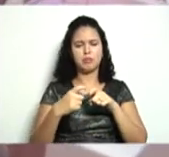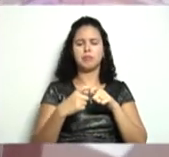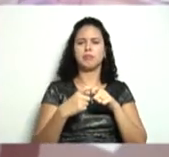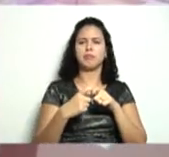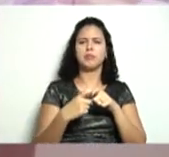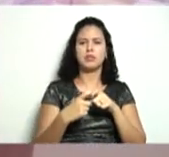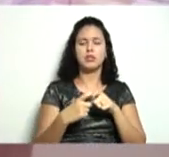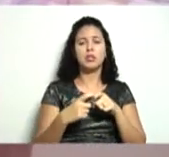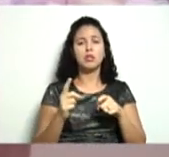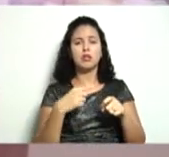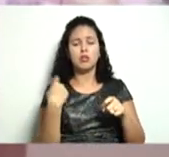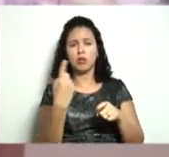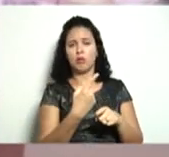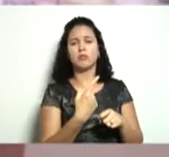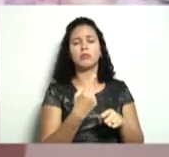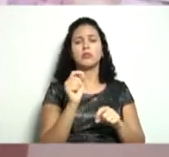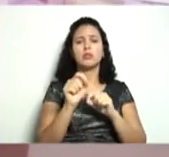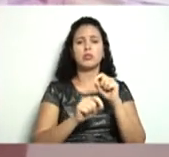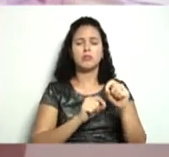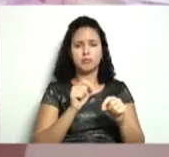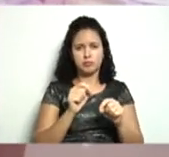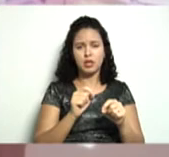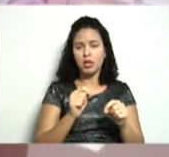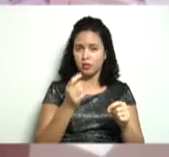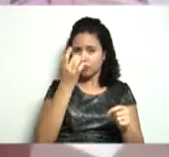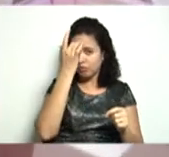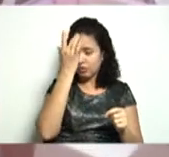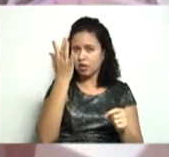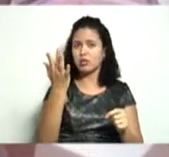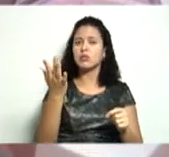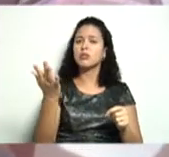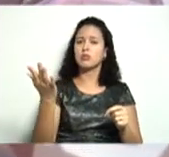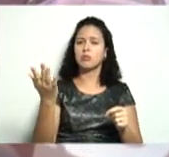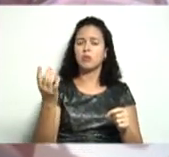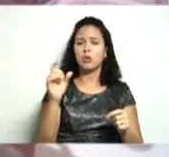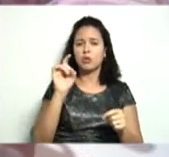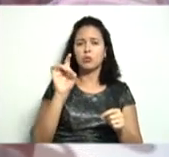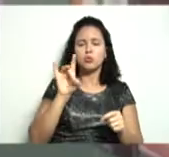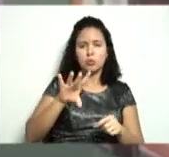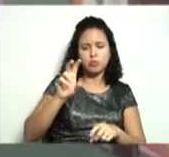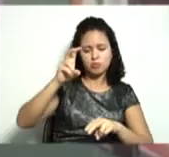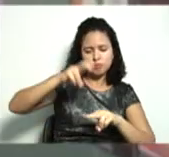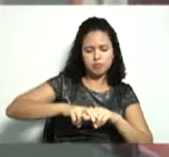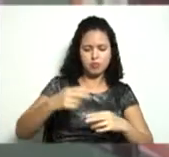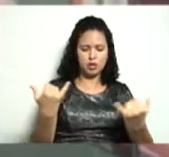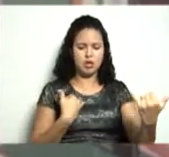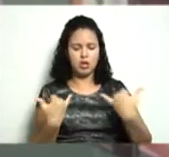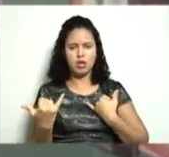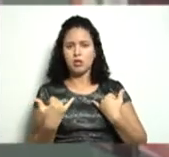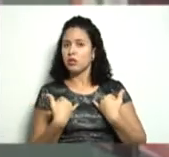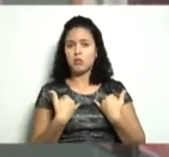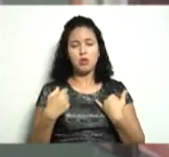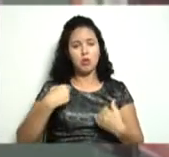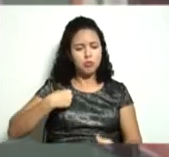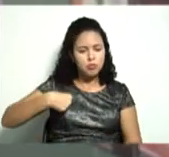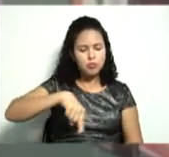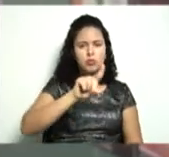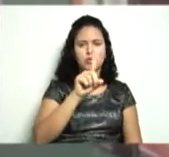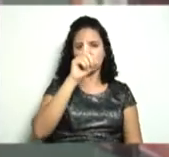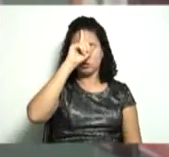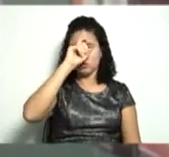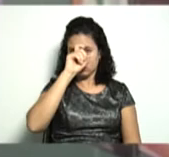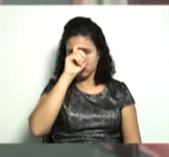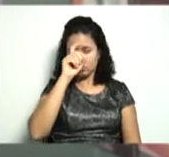tu vive essa parte, é mais fácil do que tu ficar na Unimed recebendo informação. Eu vou no hospital, eu vejo o nosso usuário,